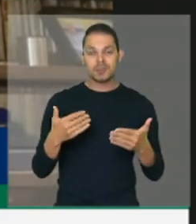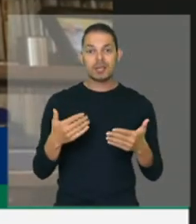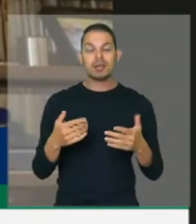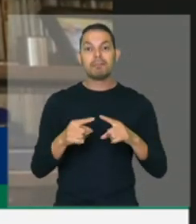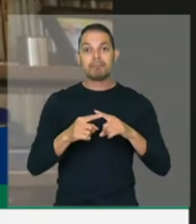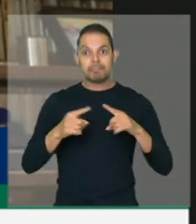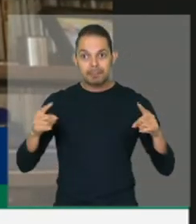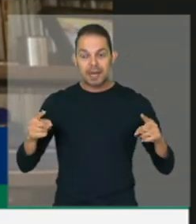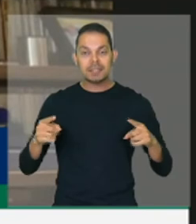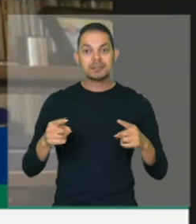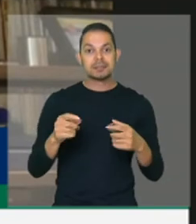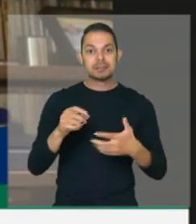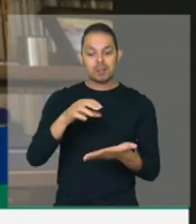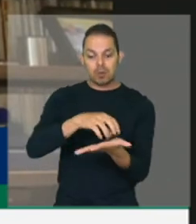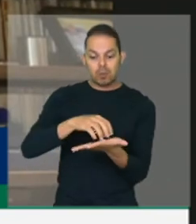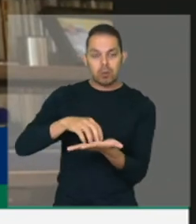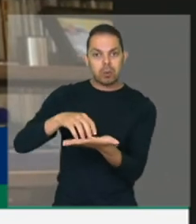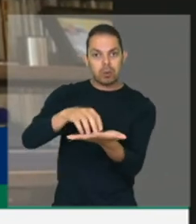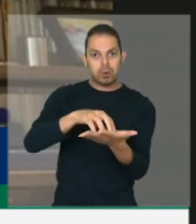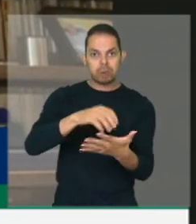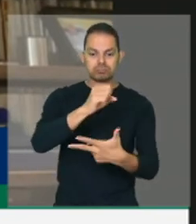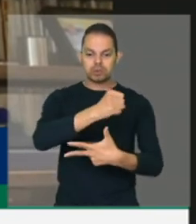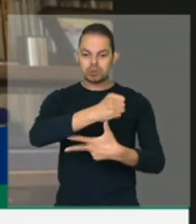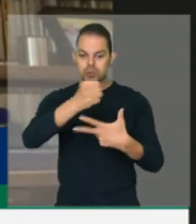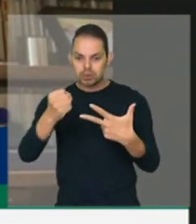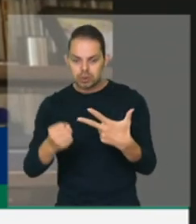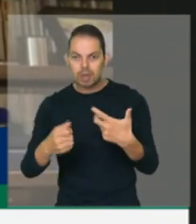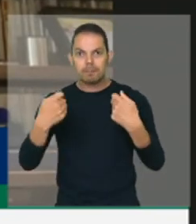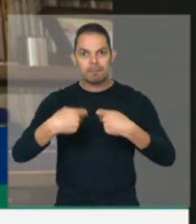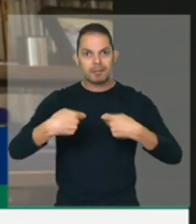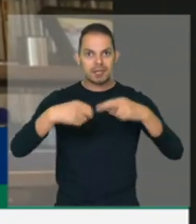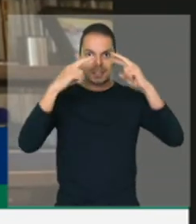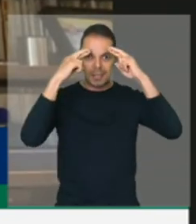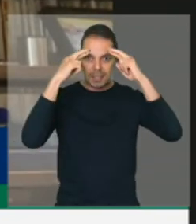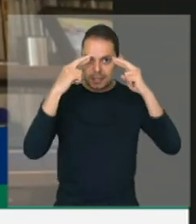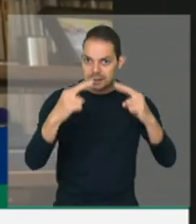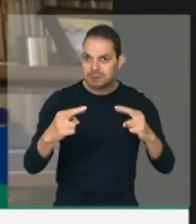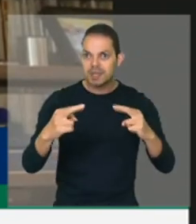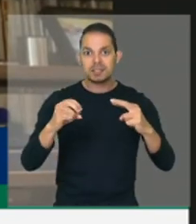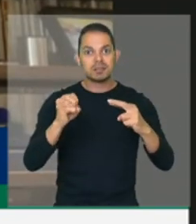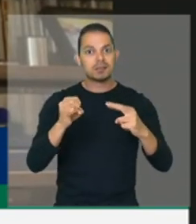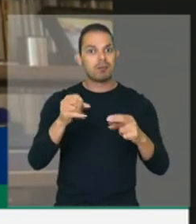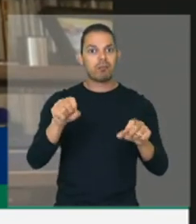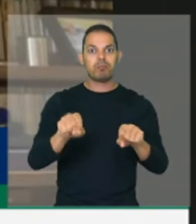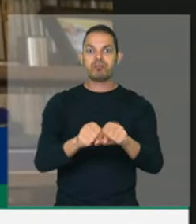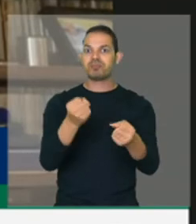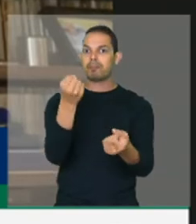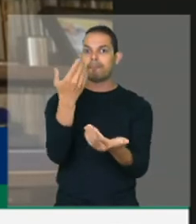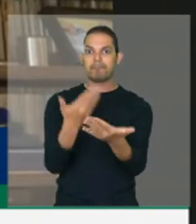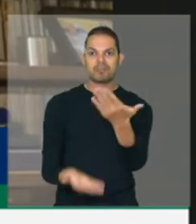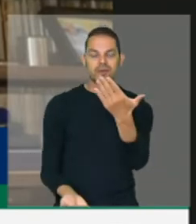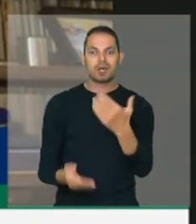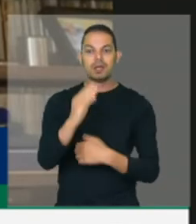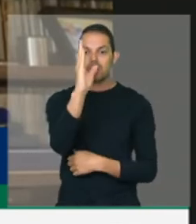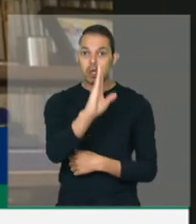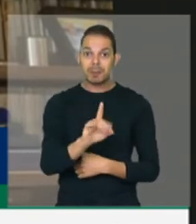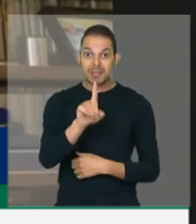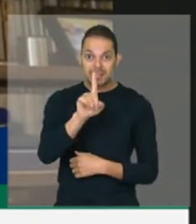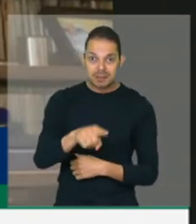são instrumentos e são poderes que precisam ser respeitados, porque senão é a barbárie. E o Brasil é uma